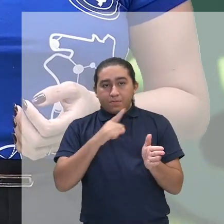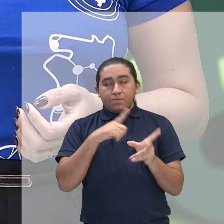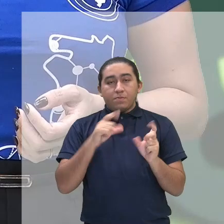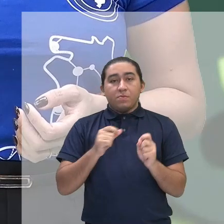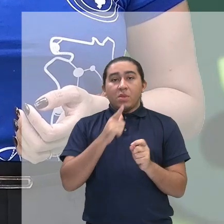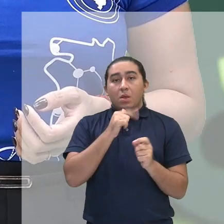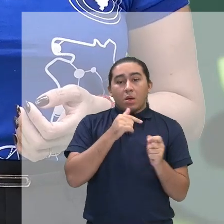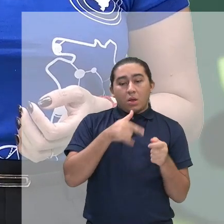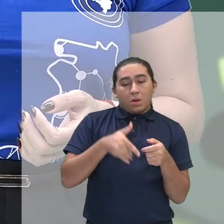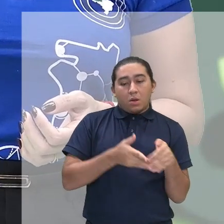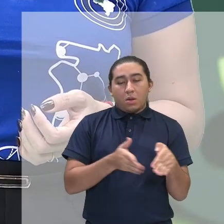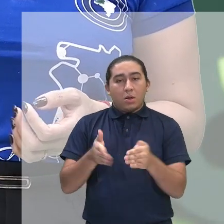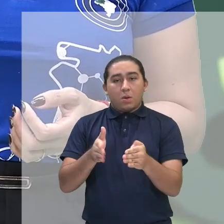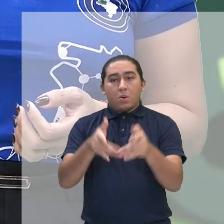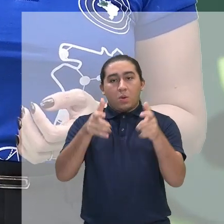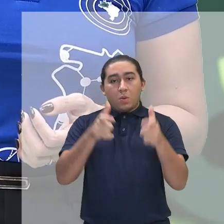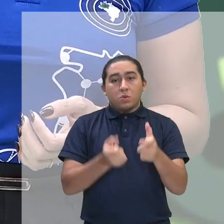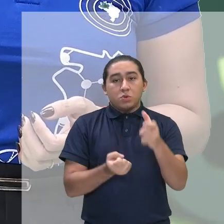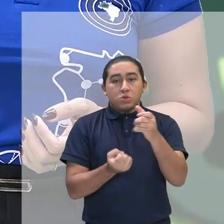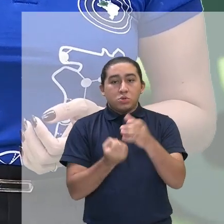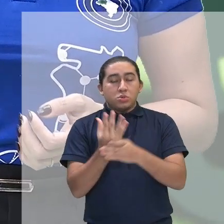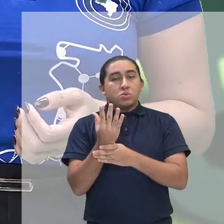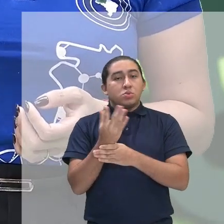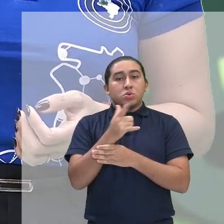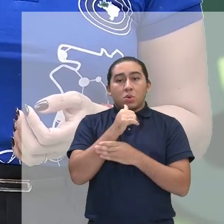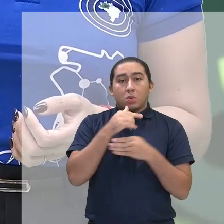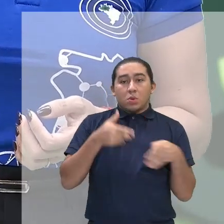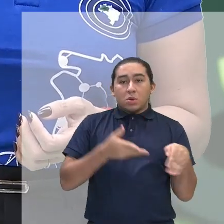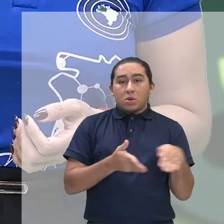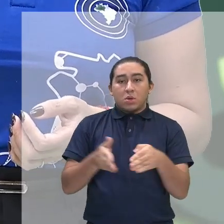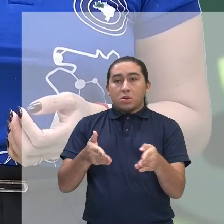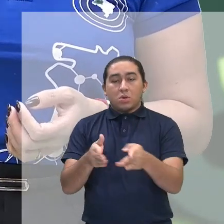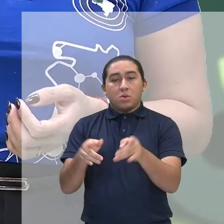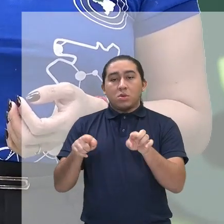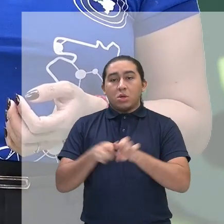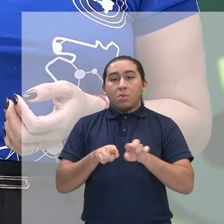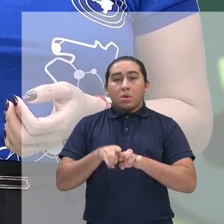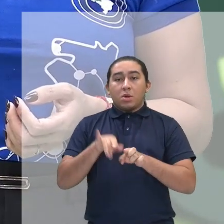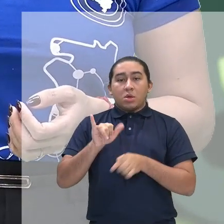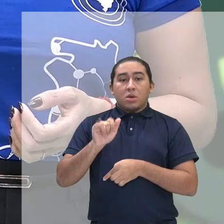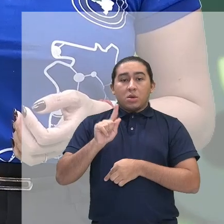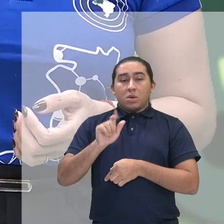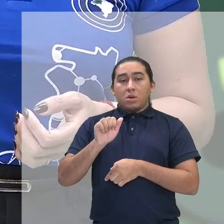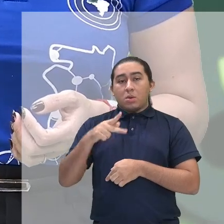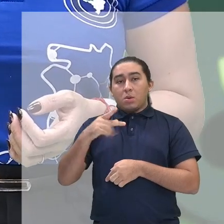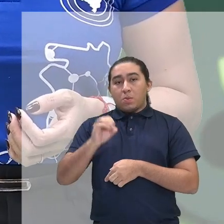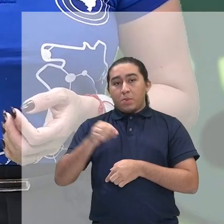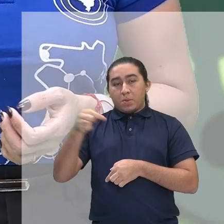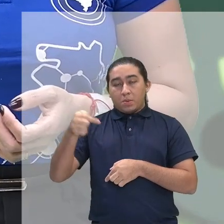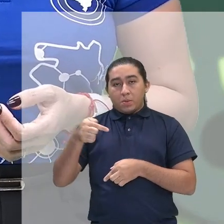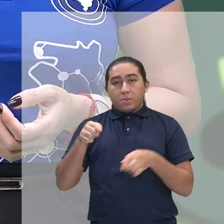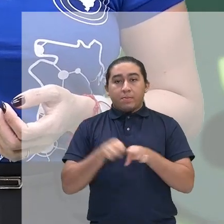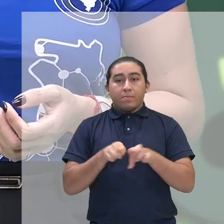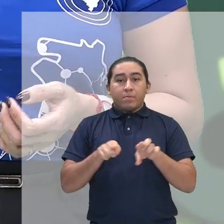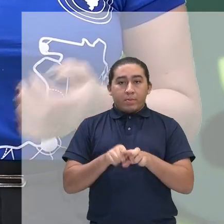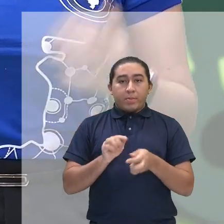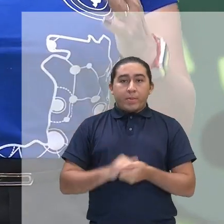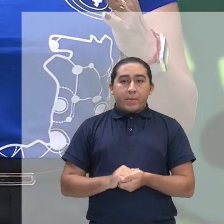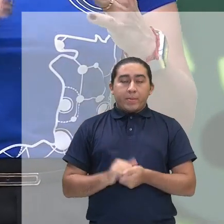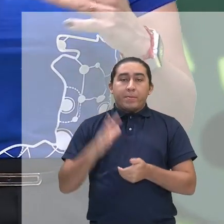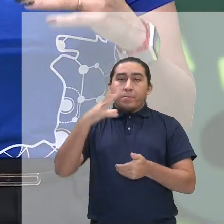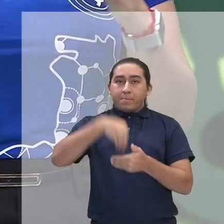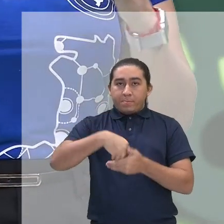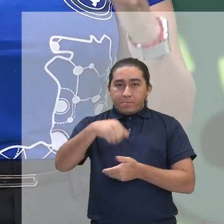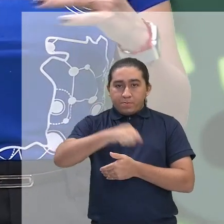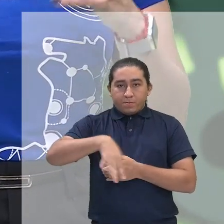várzea, área de inundações, né, como a gente de igapó, como a gente pode observar, né? Então, dentro da planície amazônica